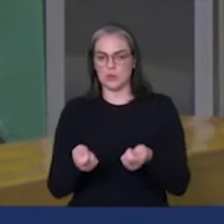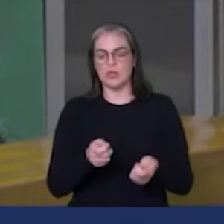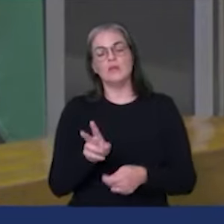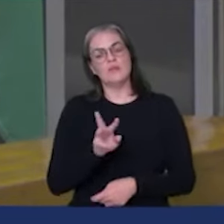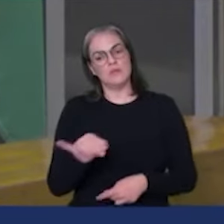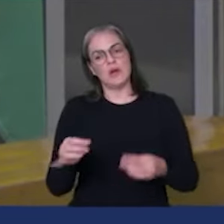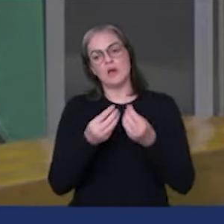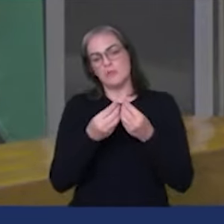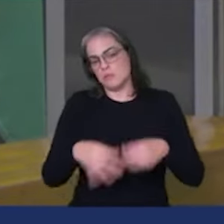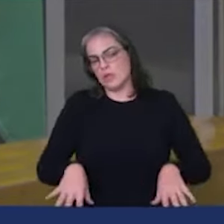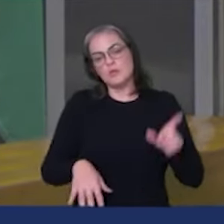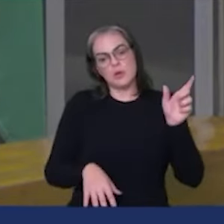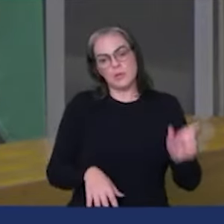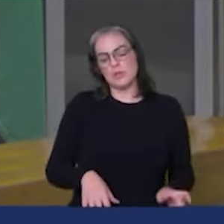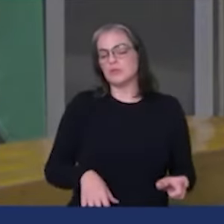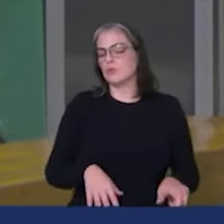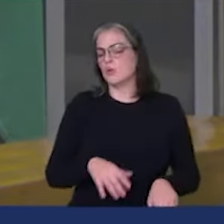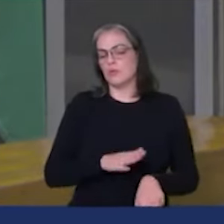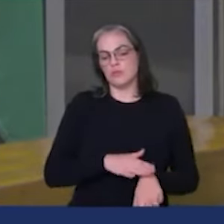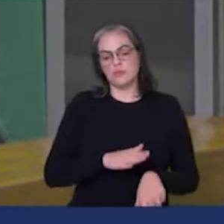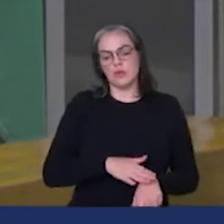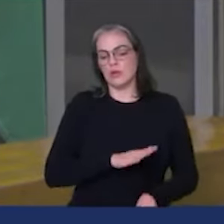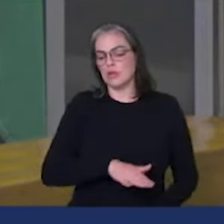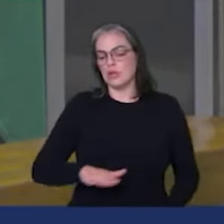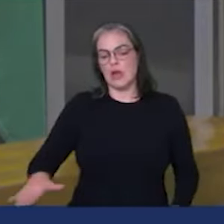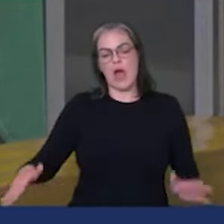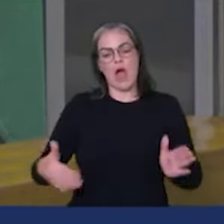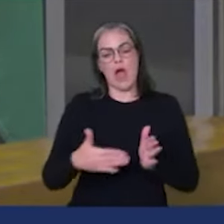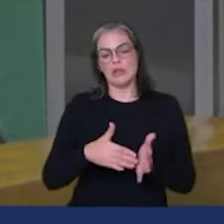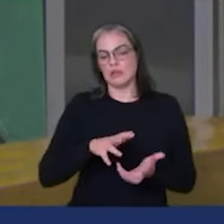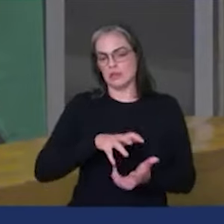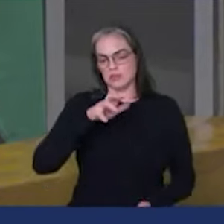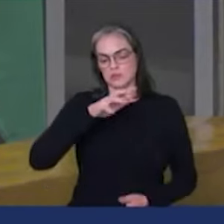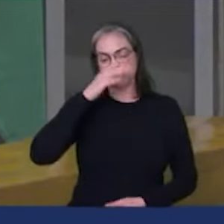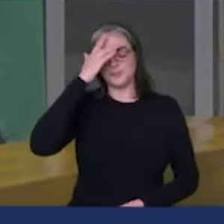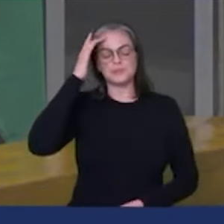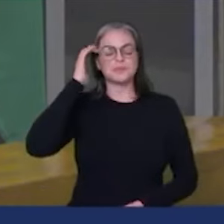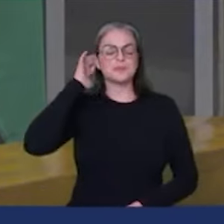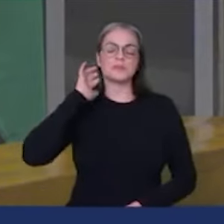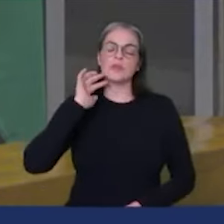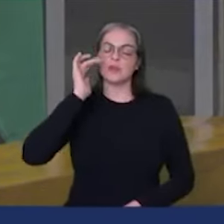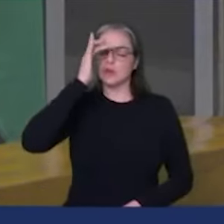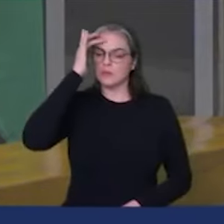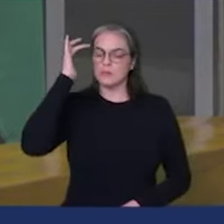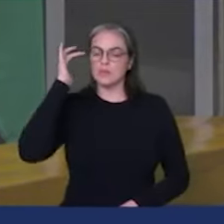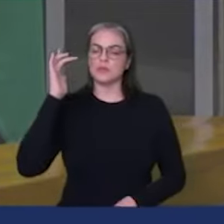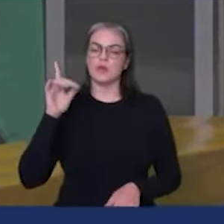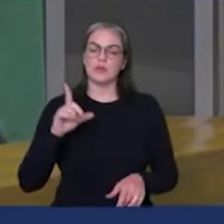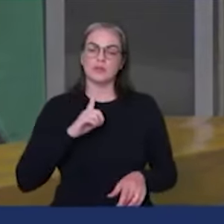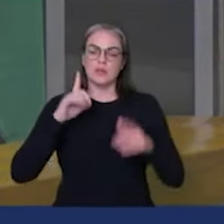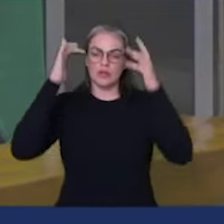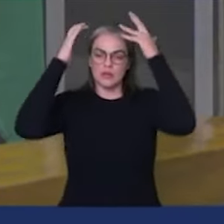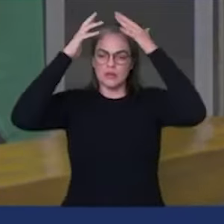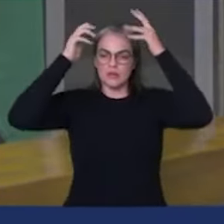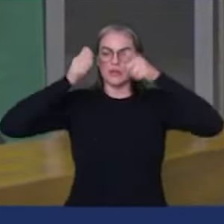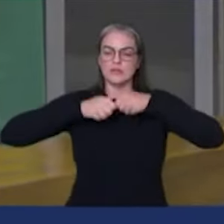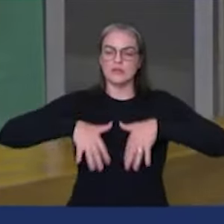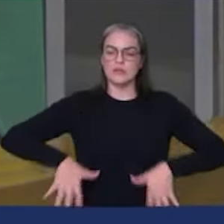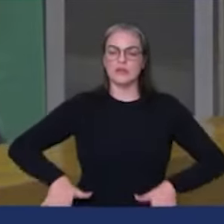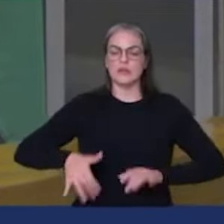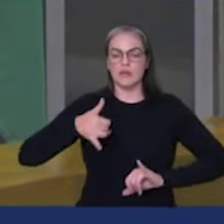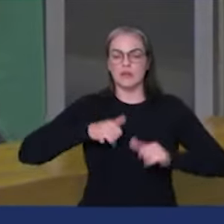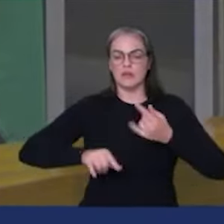o indivíduo desde a infância até o fim da vida. Também precisamos lembrar que o TDAH possui questões neuroquímicas e estruturais em seu